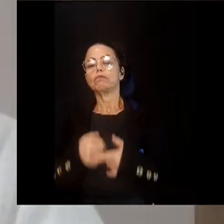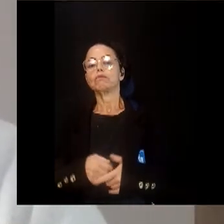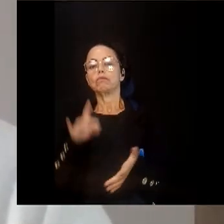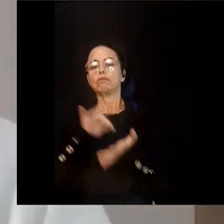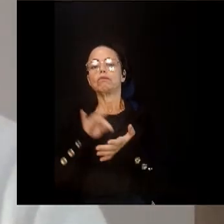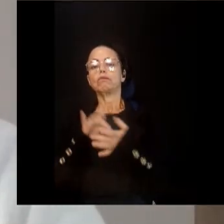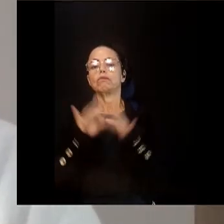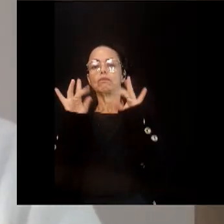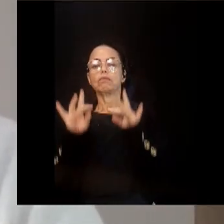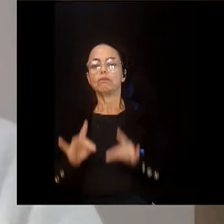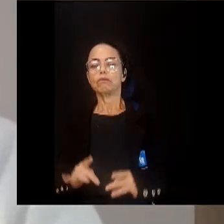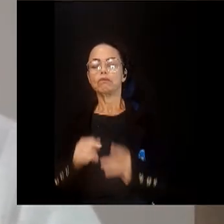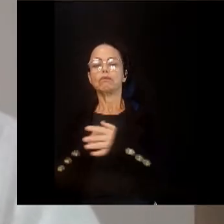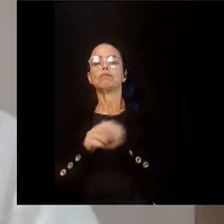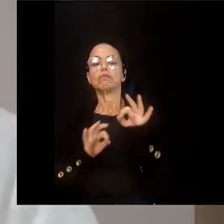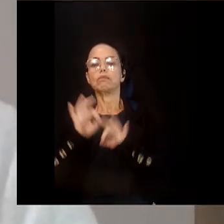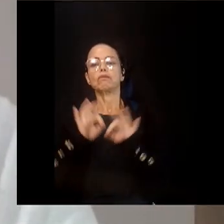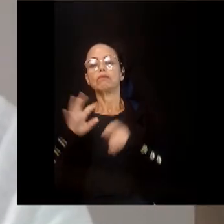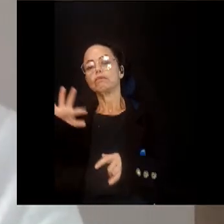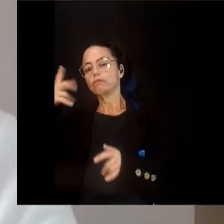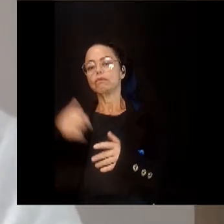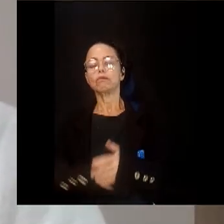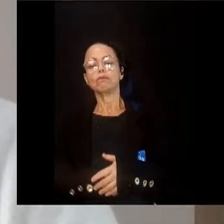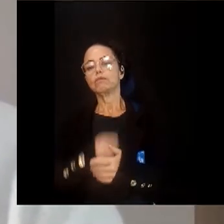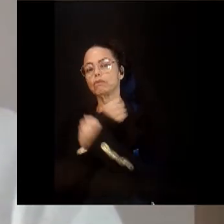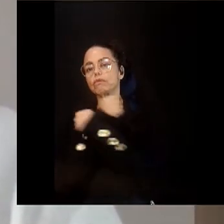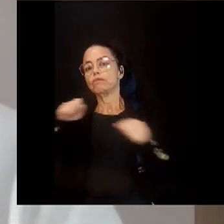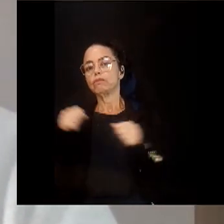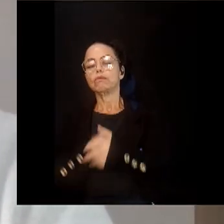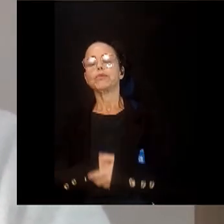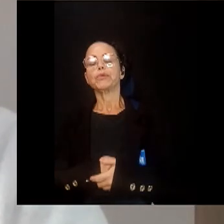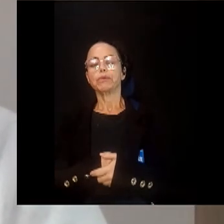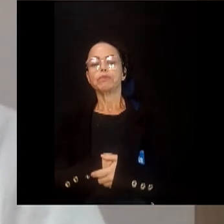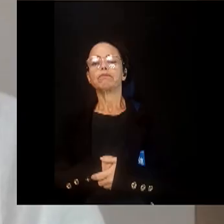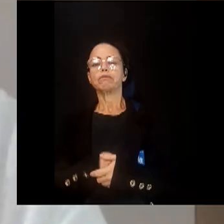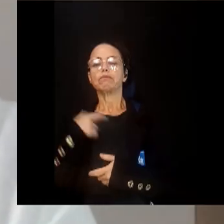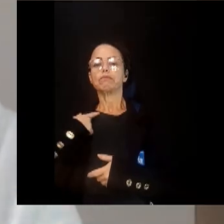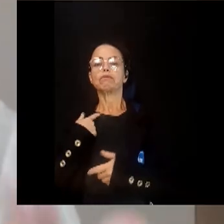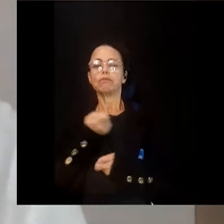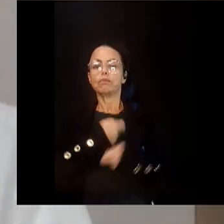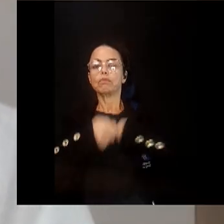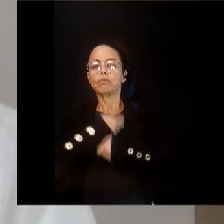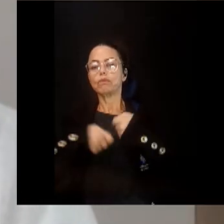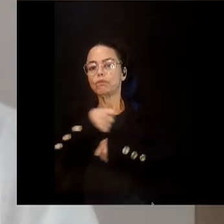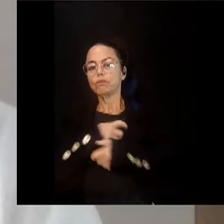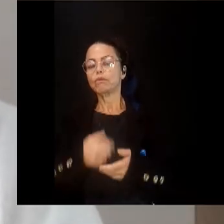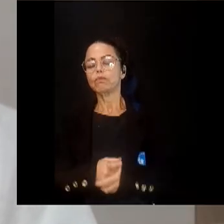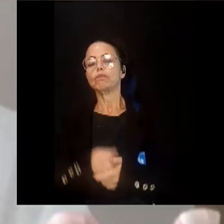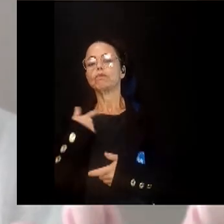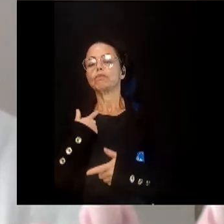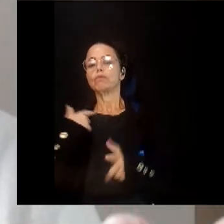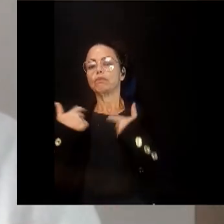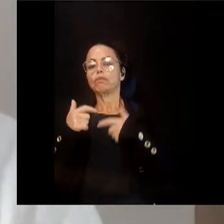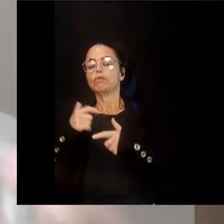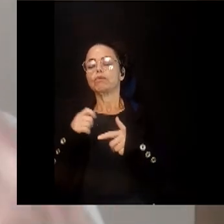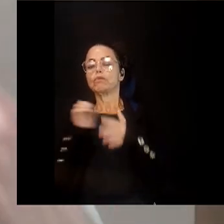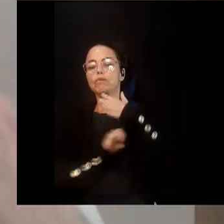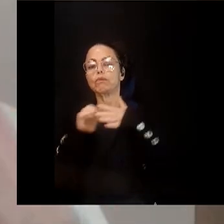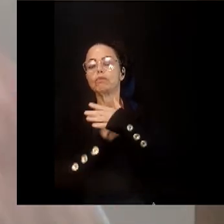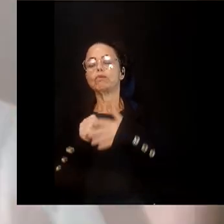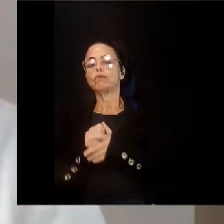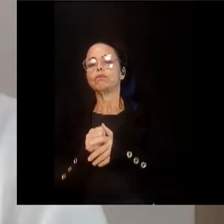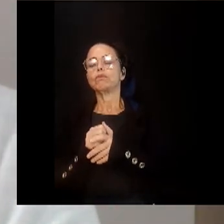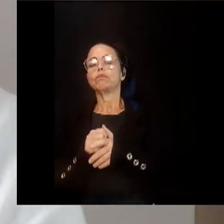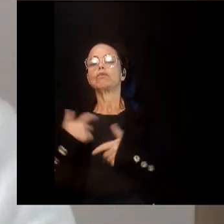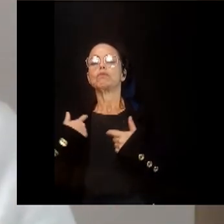a serem feitos, mas isso é impossível do ponto de vista dos negócios, porque uma empresa multinacional tem especificidades